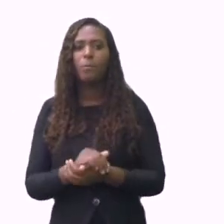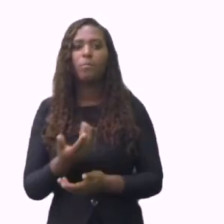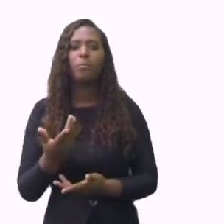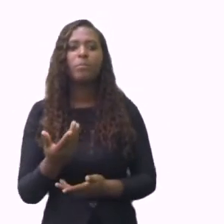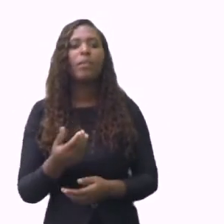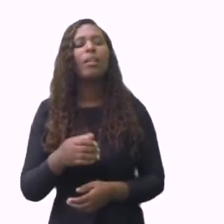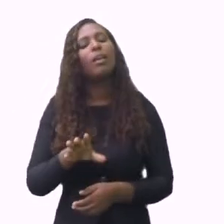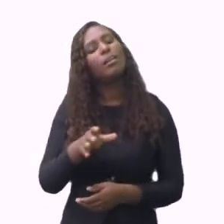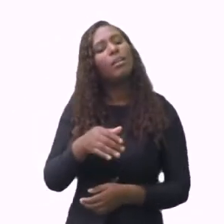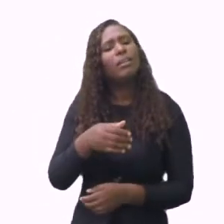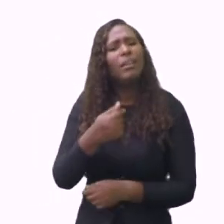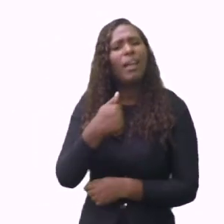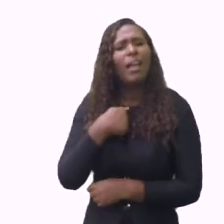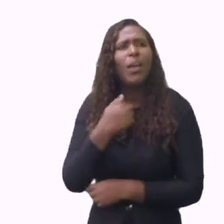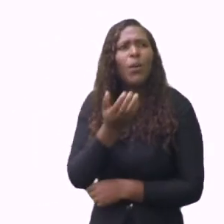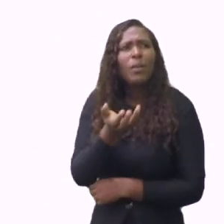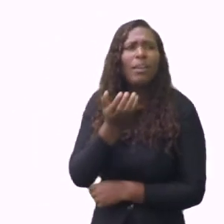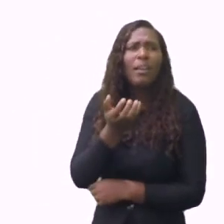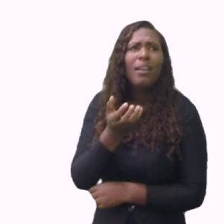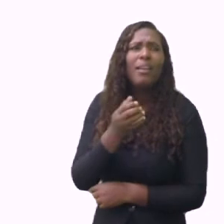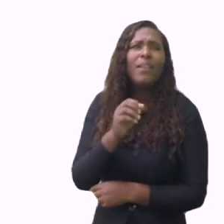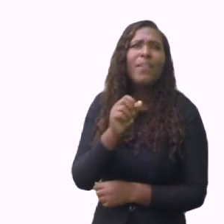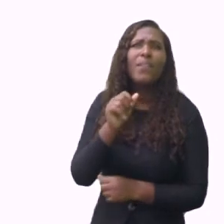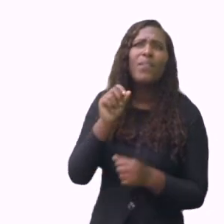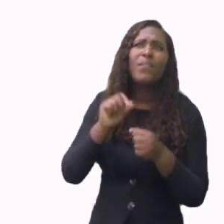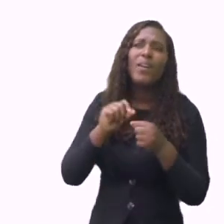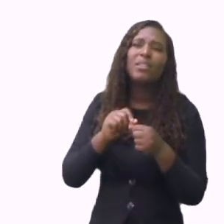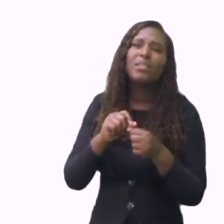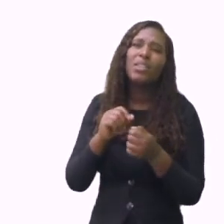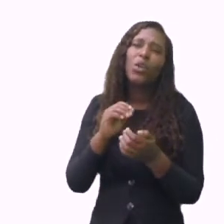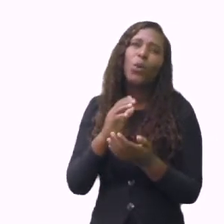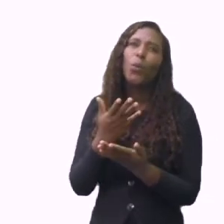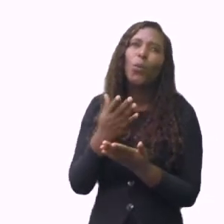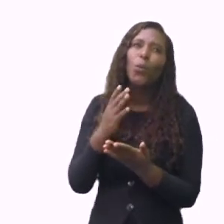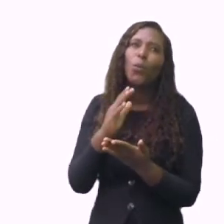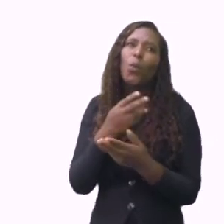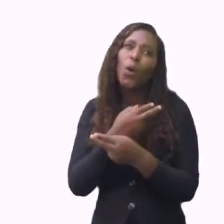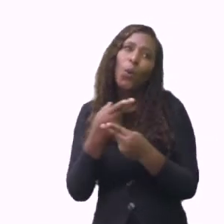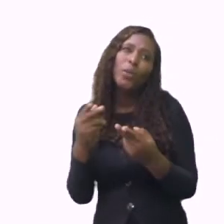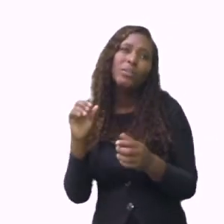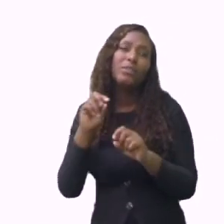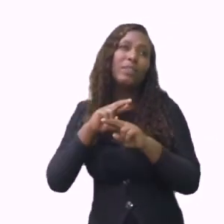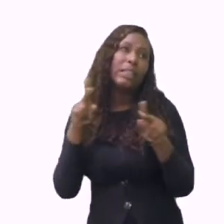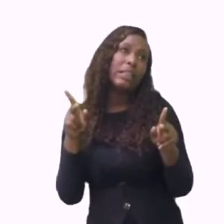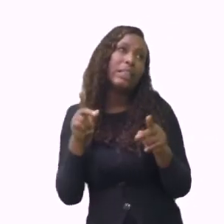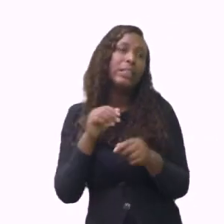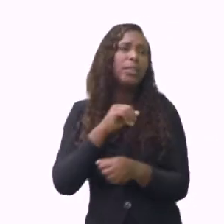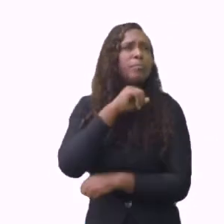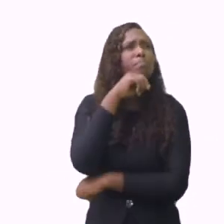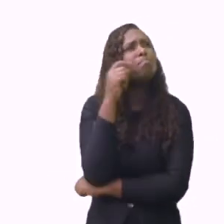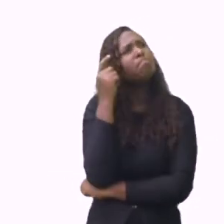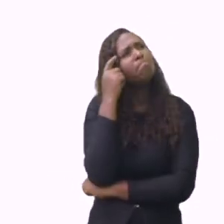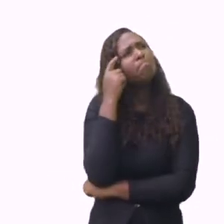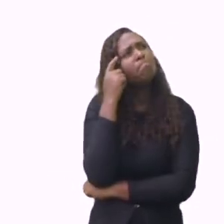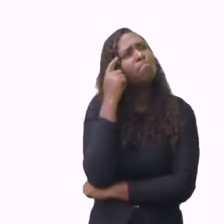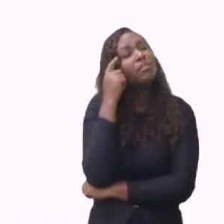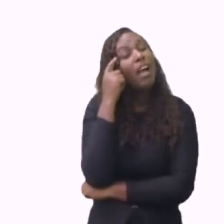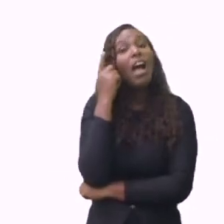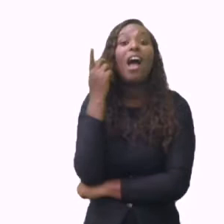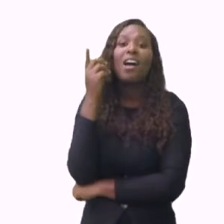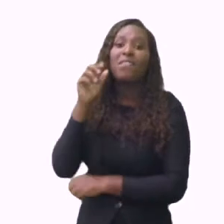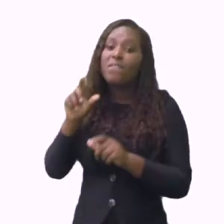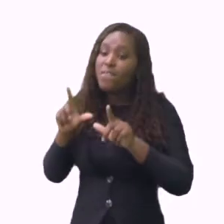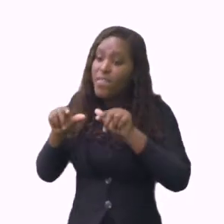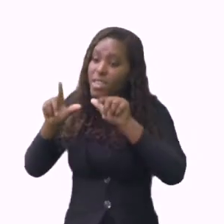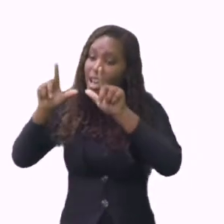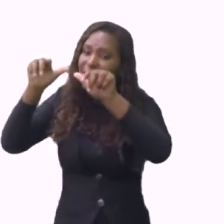fazer algo diferente, viajar para a praia. Viu só como eu parei um pouquinho ali no diferente e vou explicar o